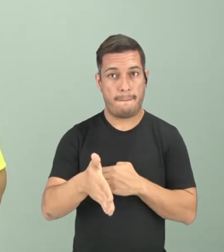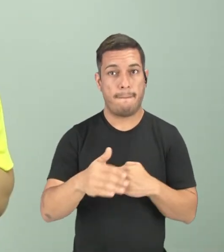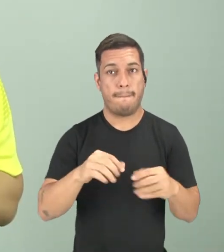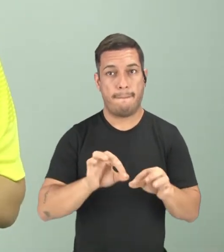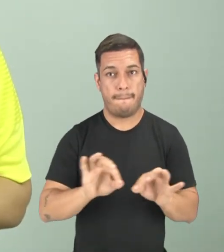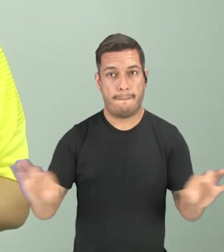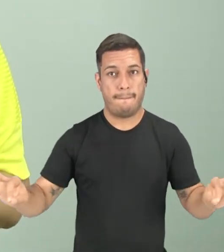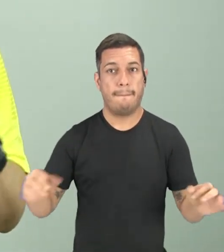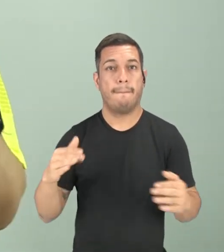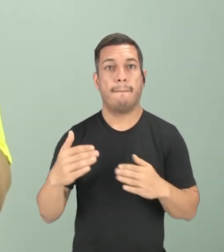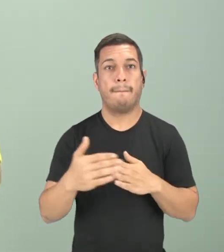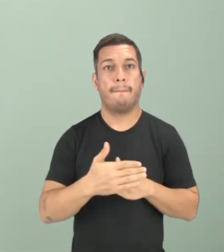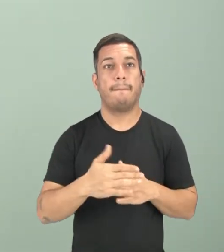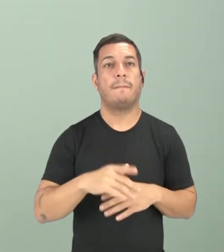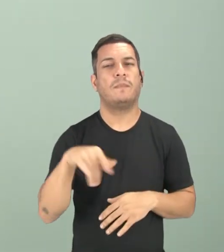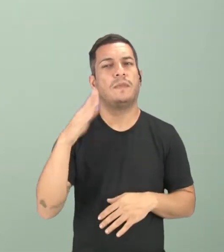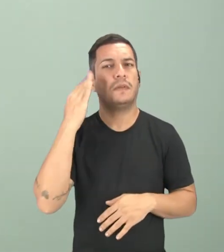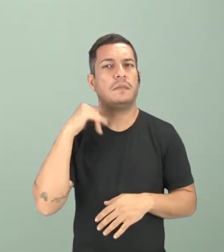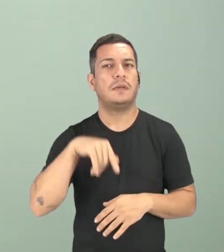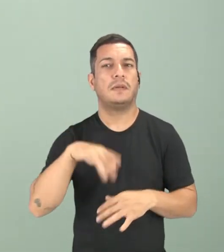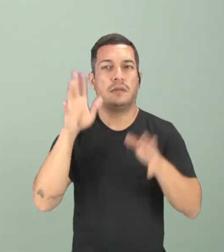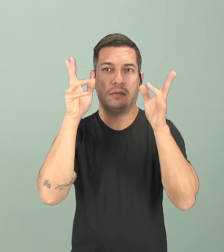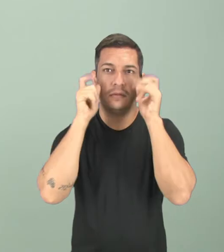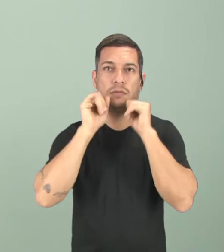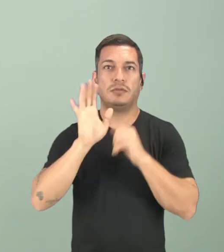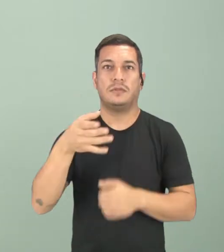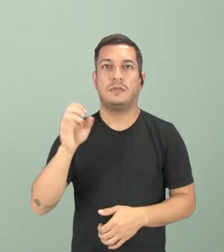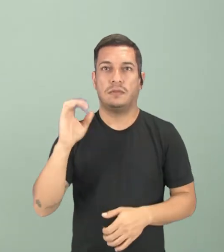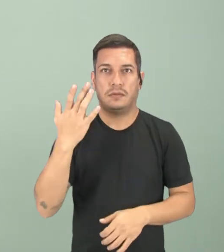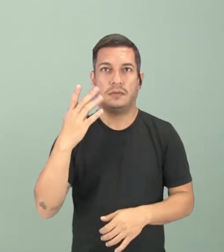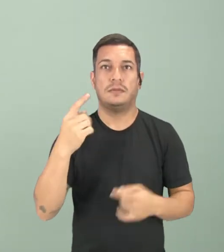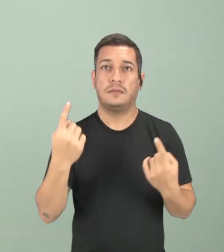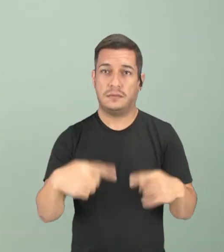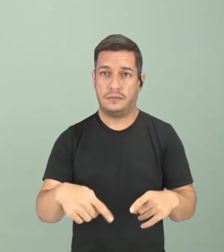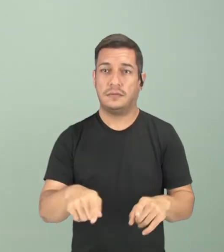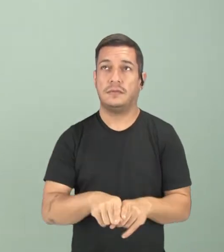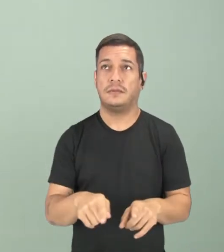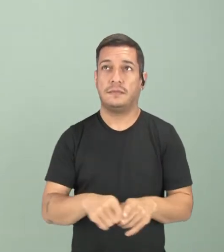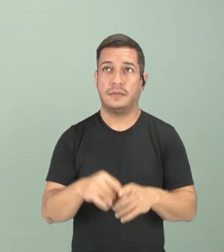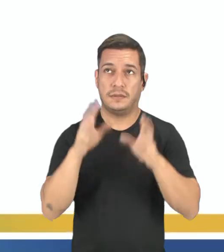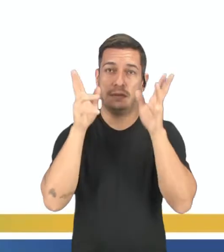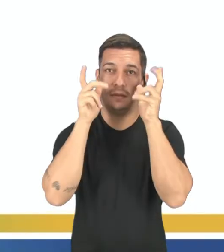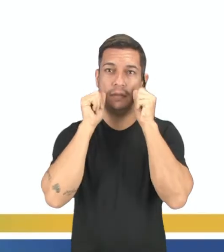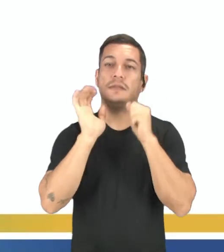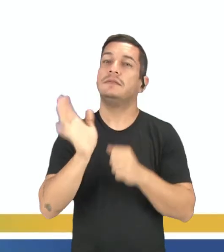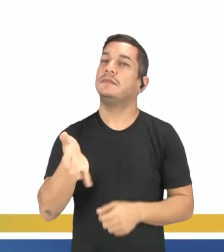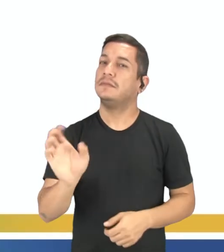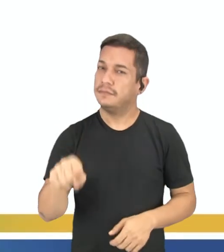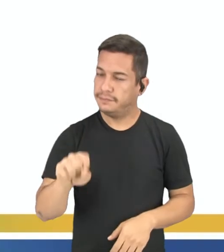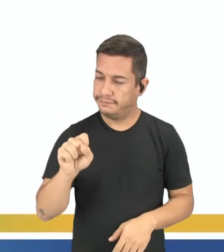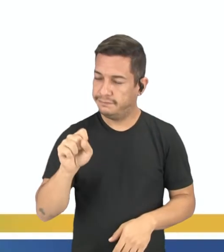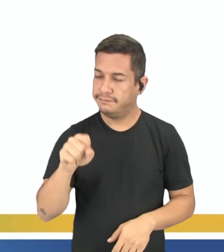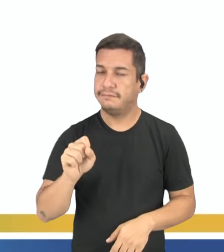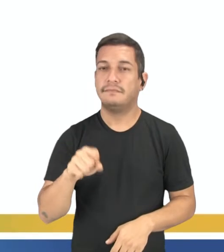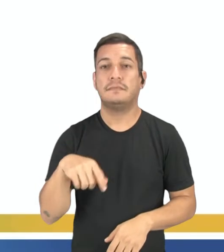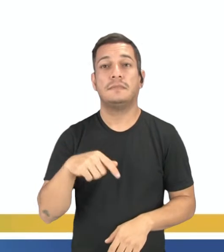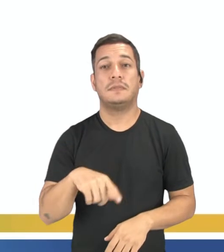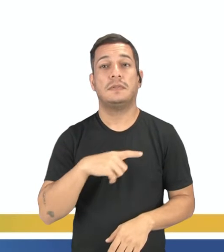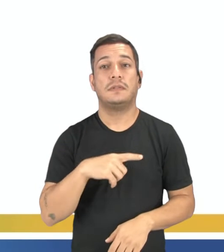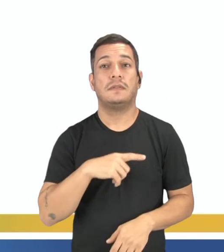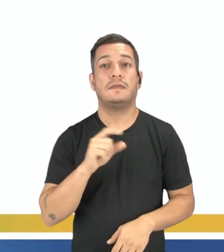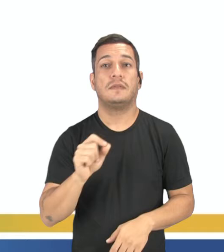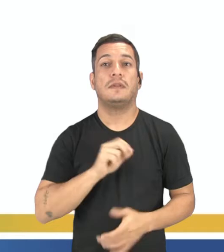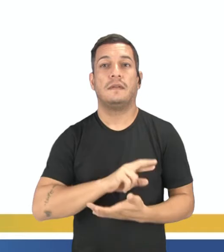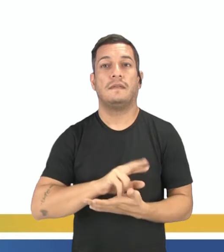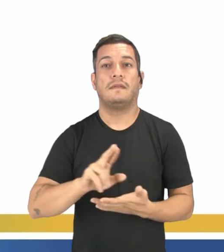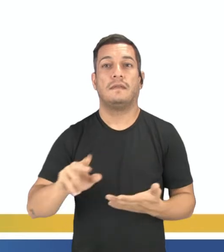de fundo, tá? Então, vocês sabiam que aqui no nosso Acre já aconteceram os Jogos Indígenas do Acre? Já aconteceu, sim. E a